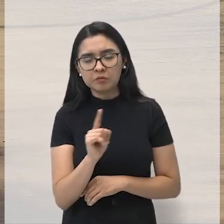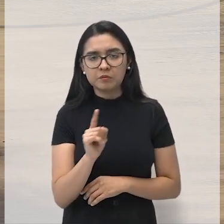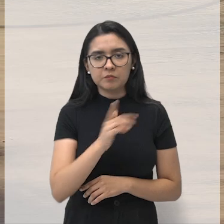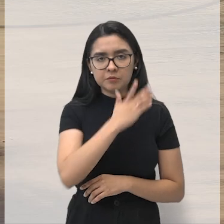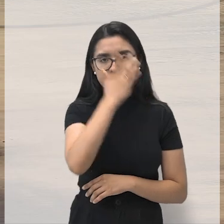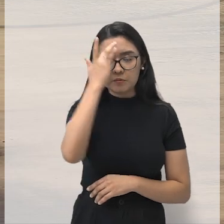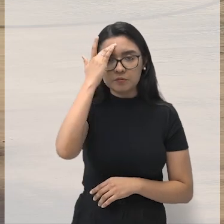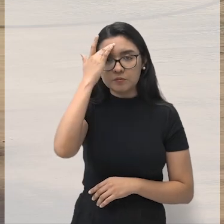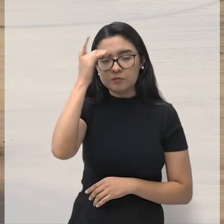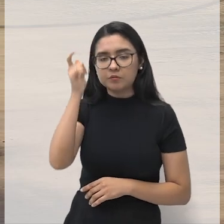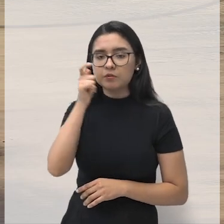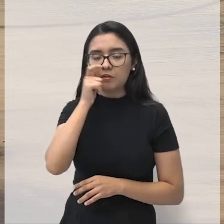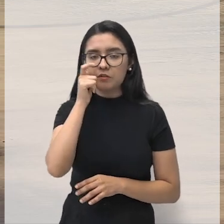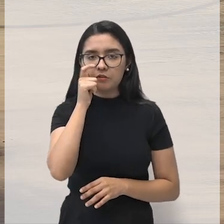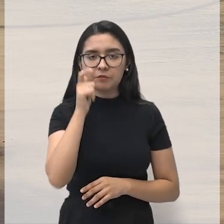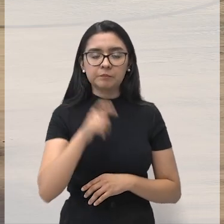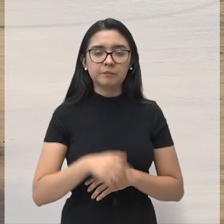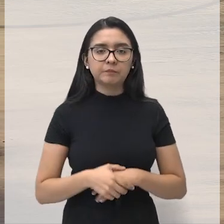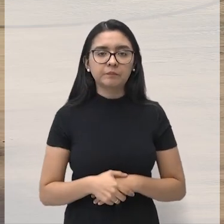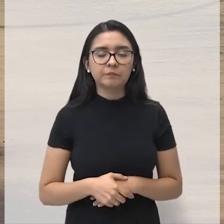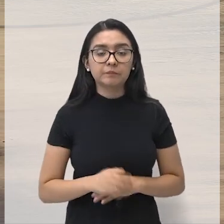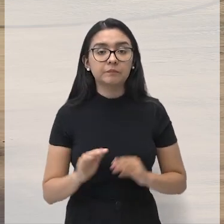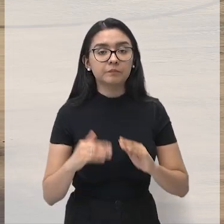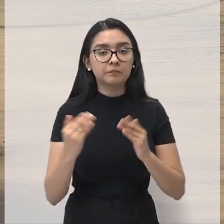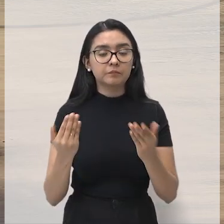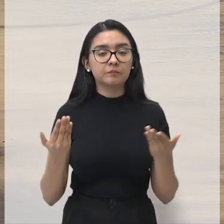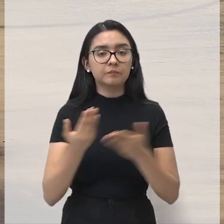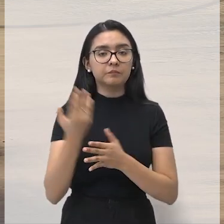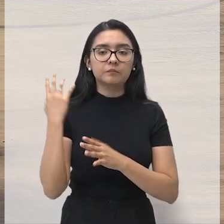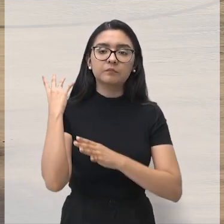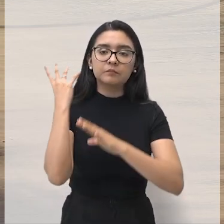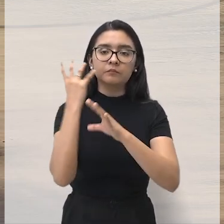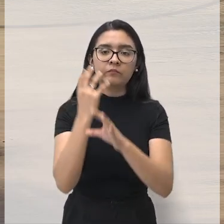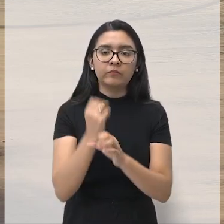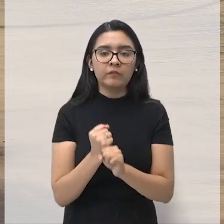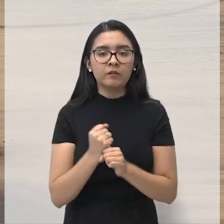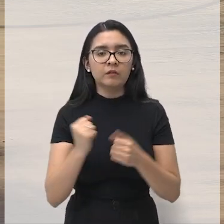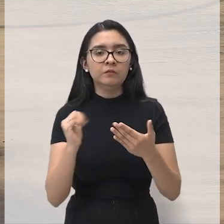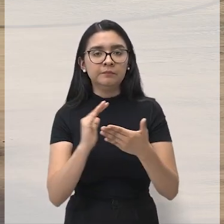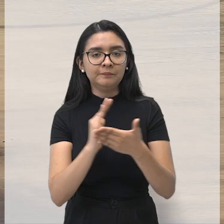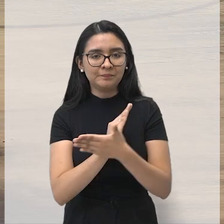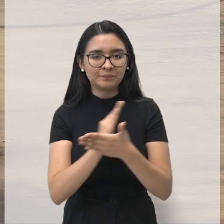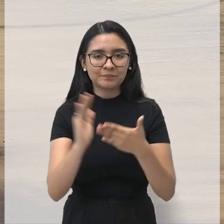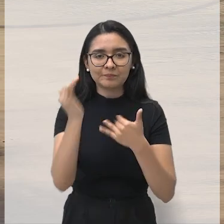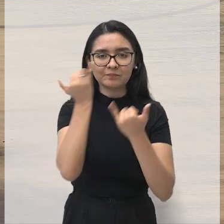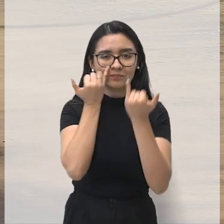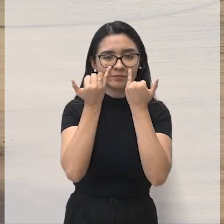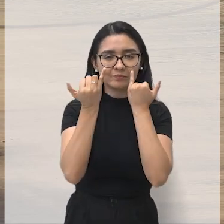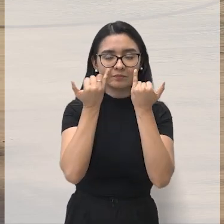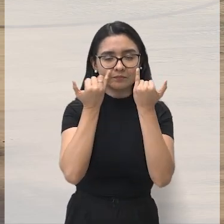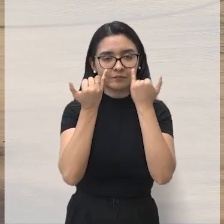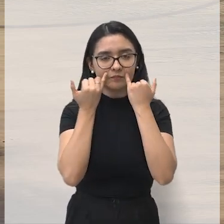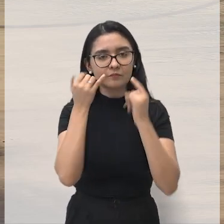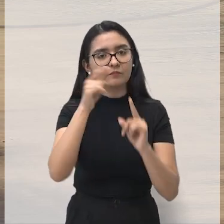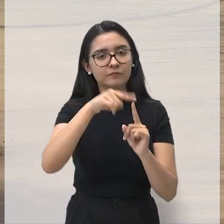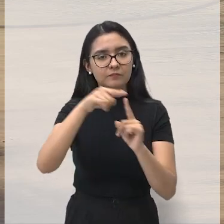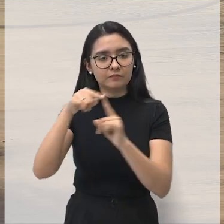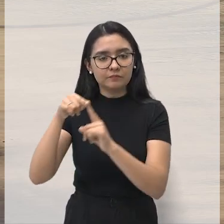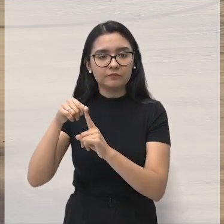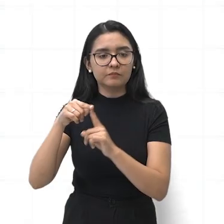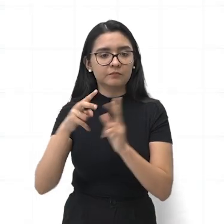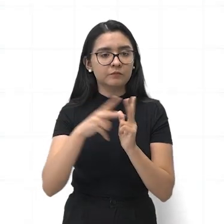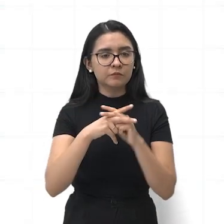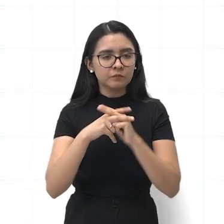fazem essa demarcação. Vamos relembrar um pouco mais algumas informações a respeito da luta marajoara.